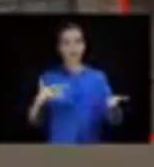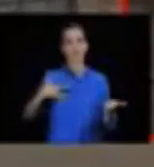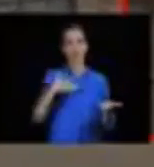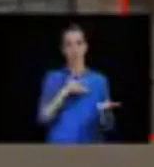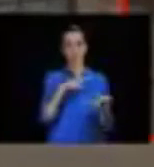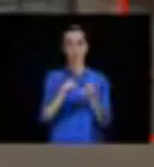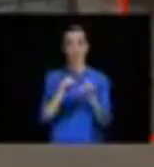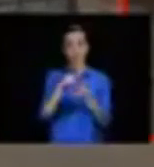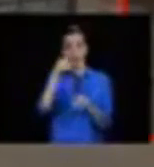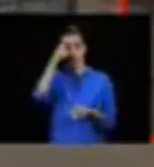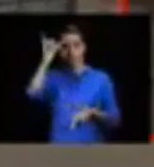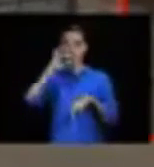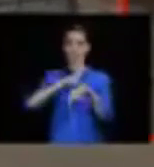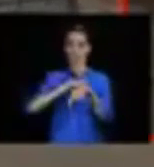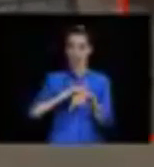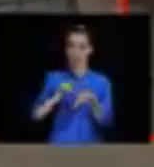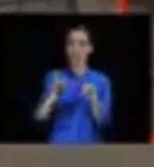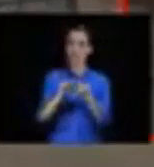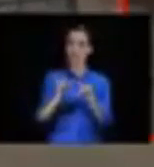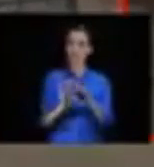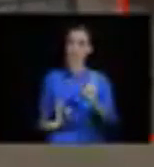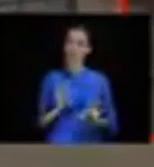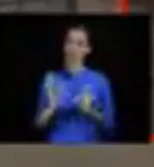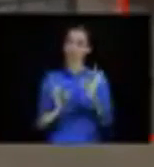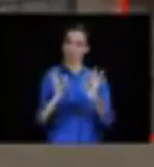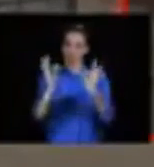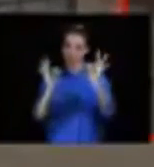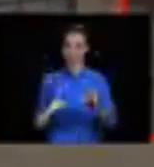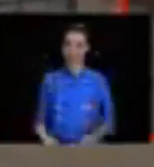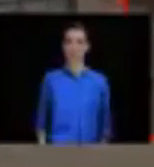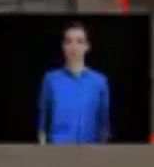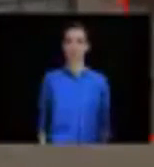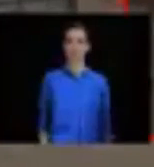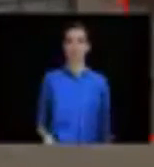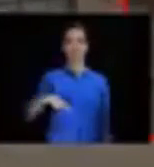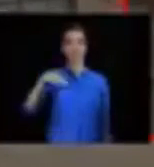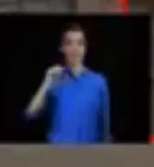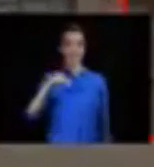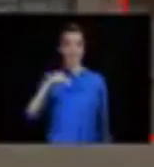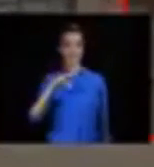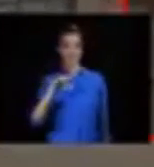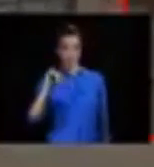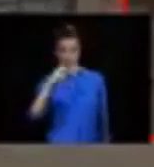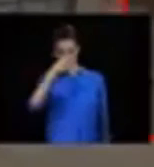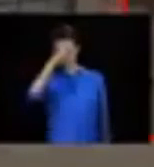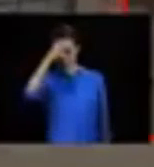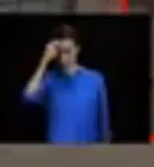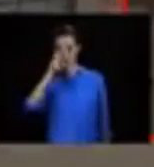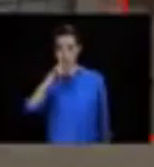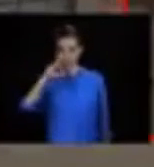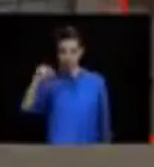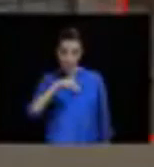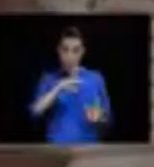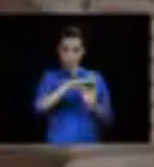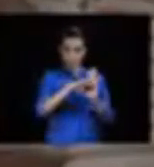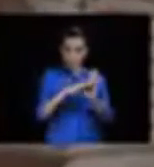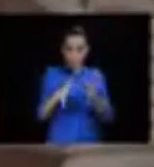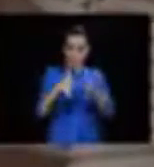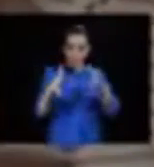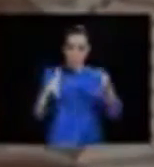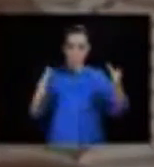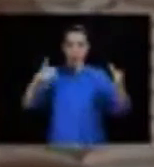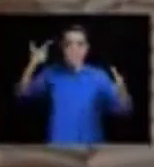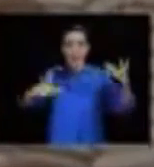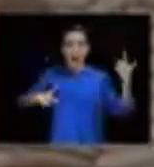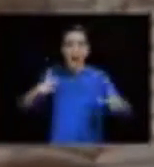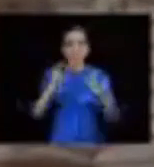da saúde, prevenção de doenças e reabilitação. E como prefeito, Nancy vai ampliar o programa e cuidar de